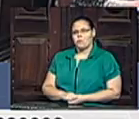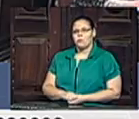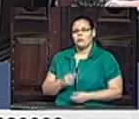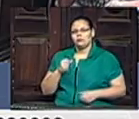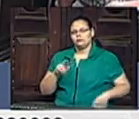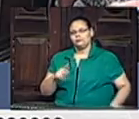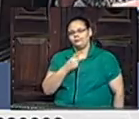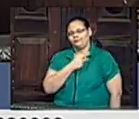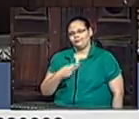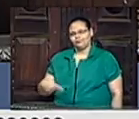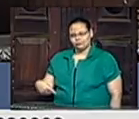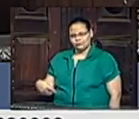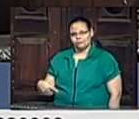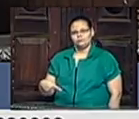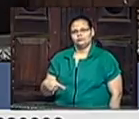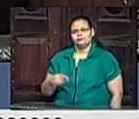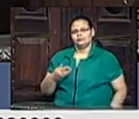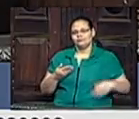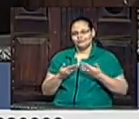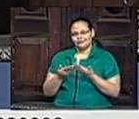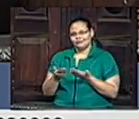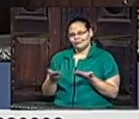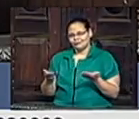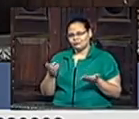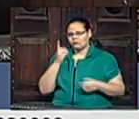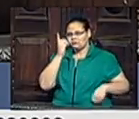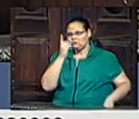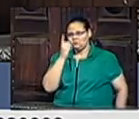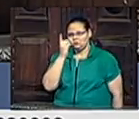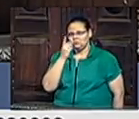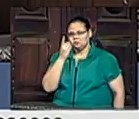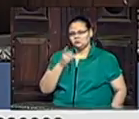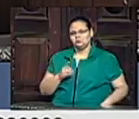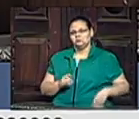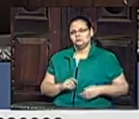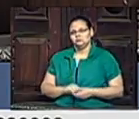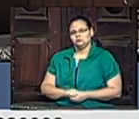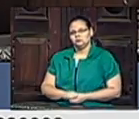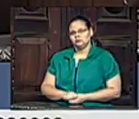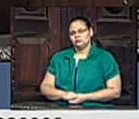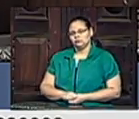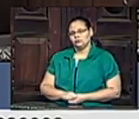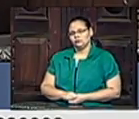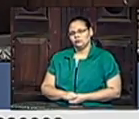Senhor presidente, senhoras e senhores,